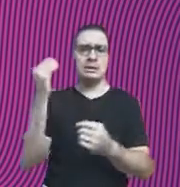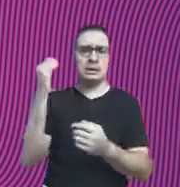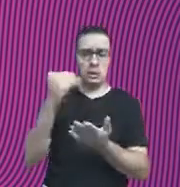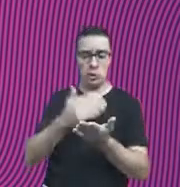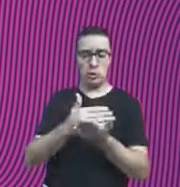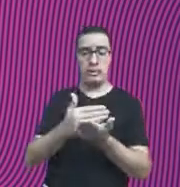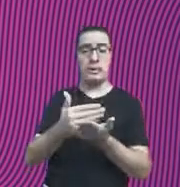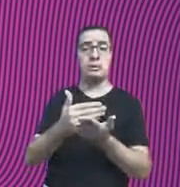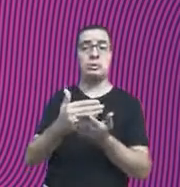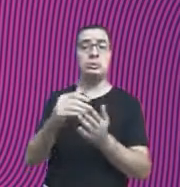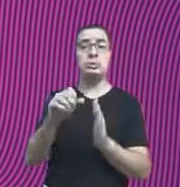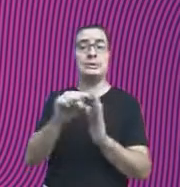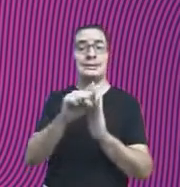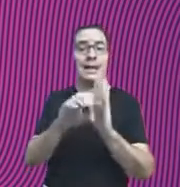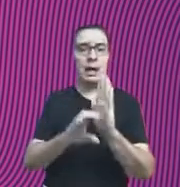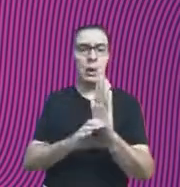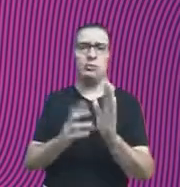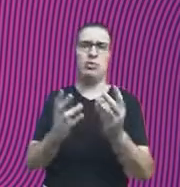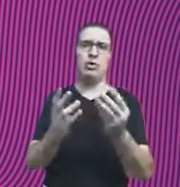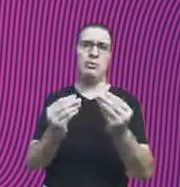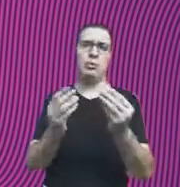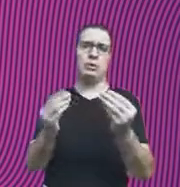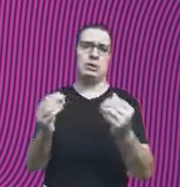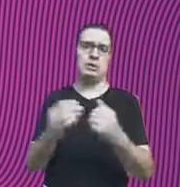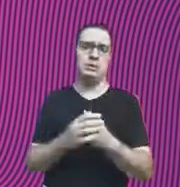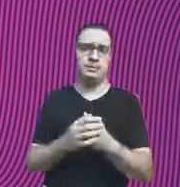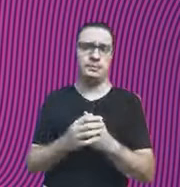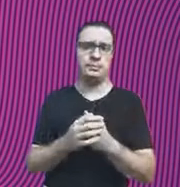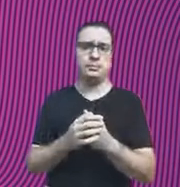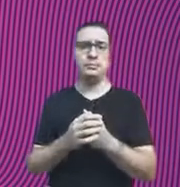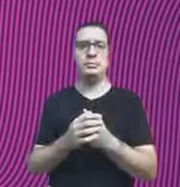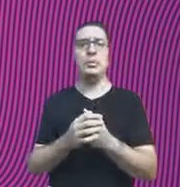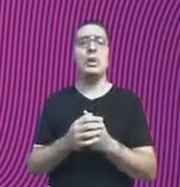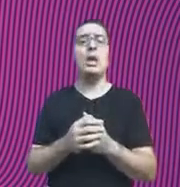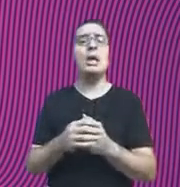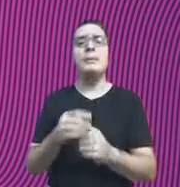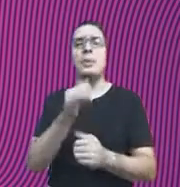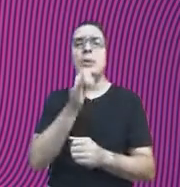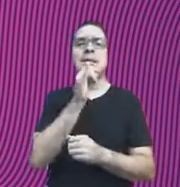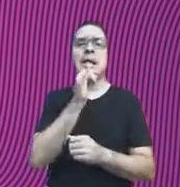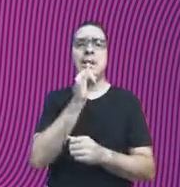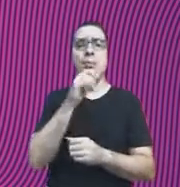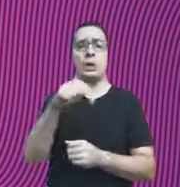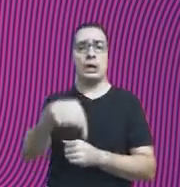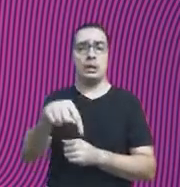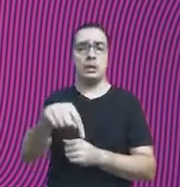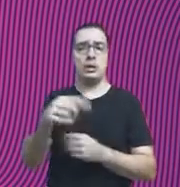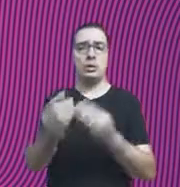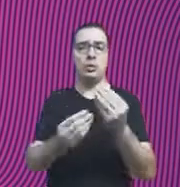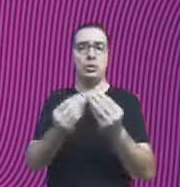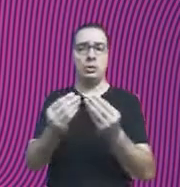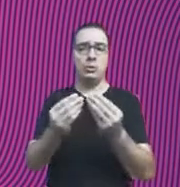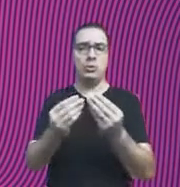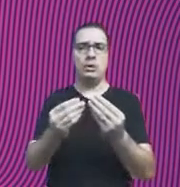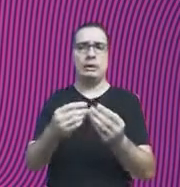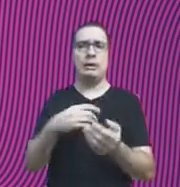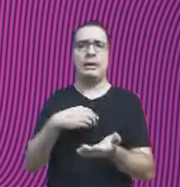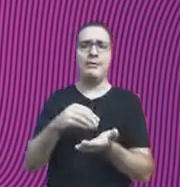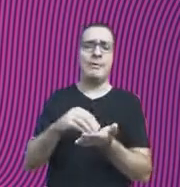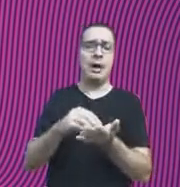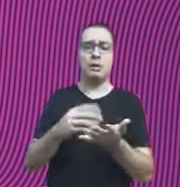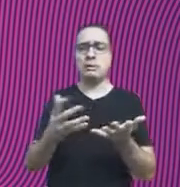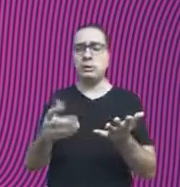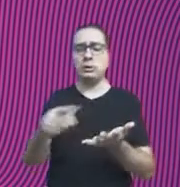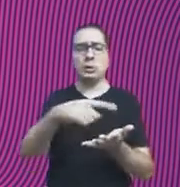foi colossal, foi brutal. E para dar um exemplo disso e dessa imanência nossa sobre